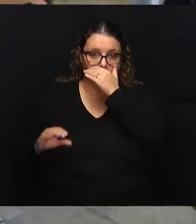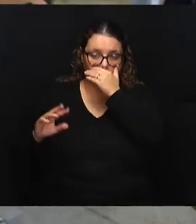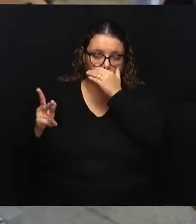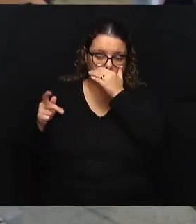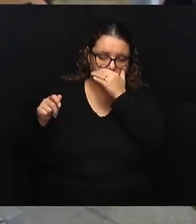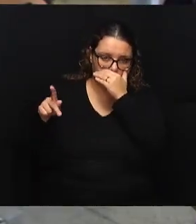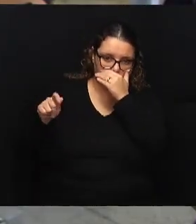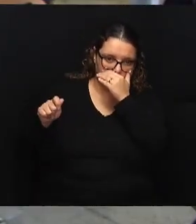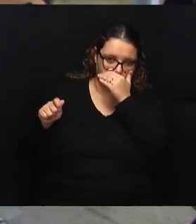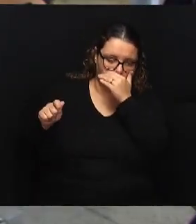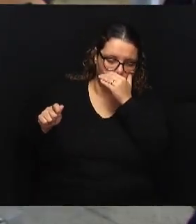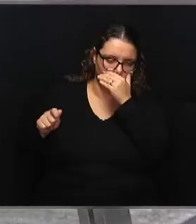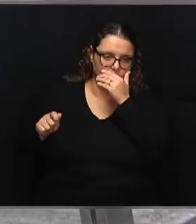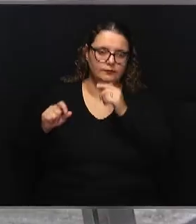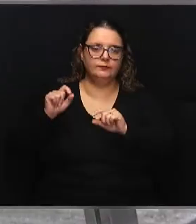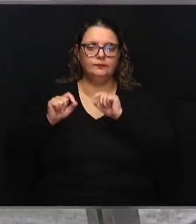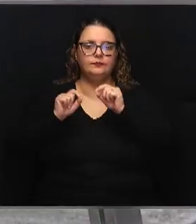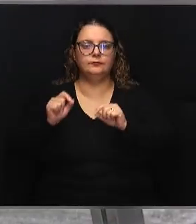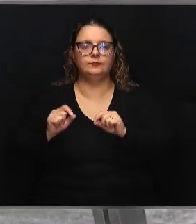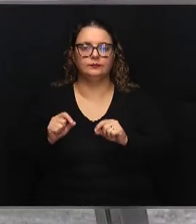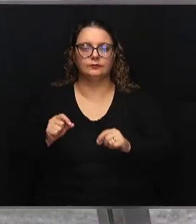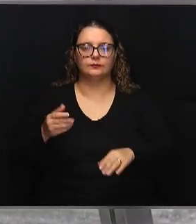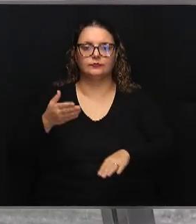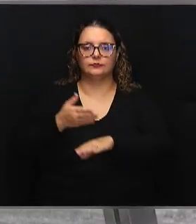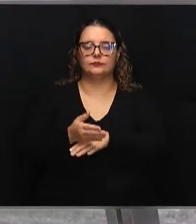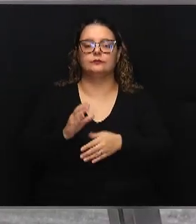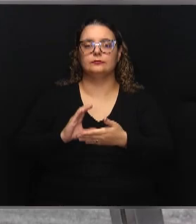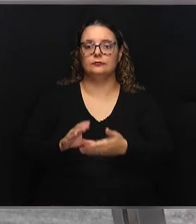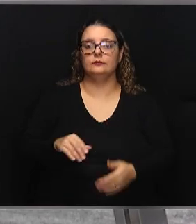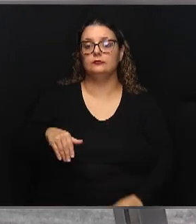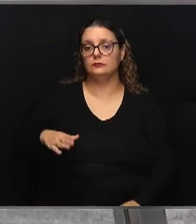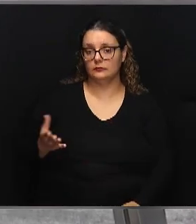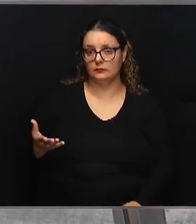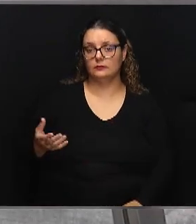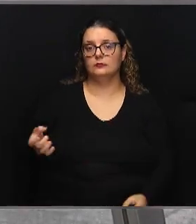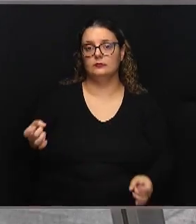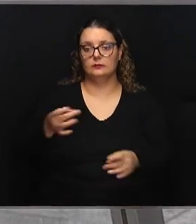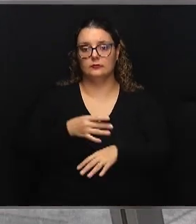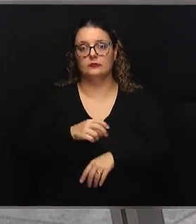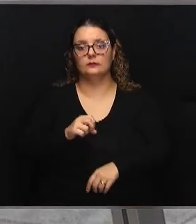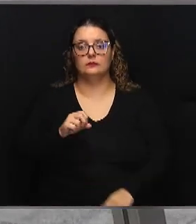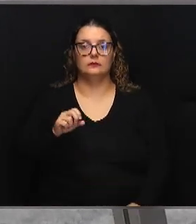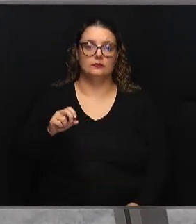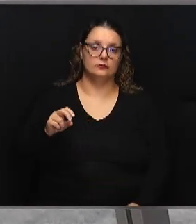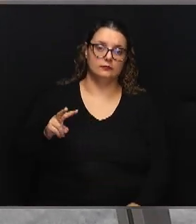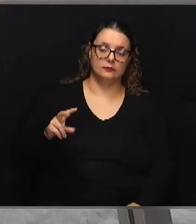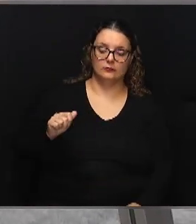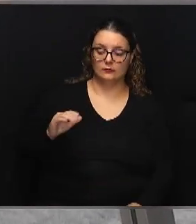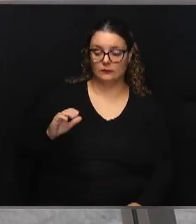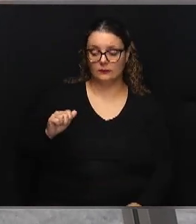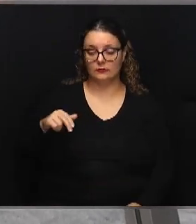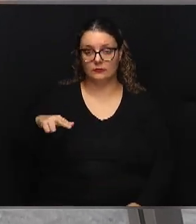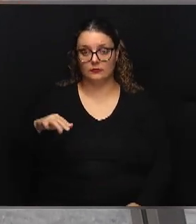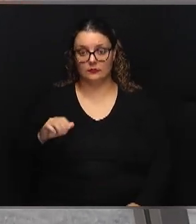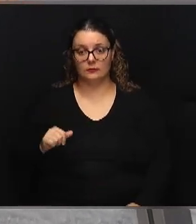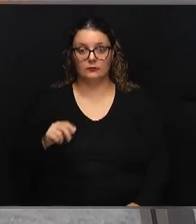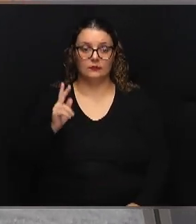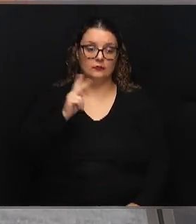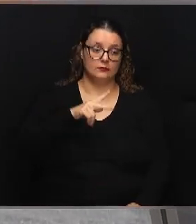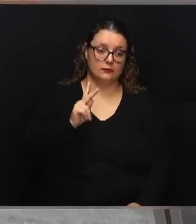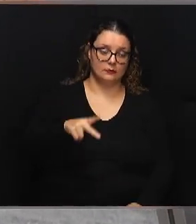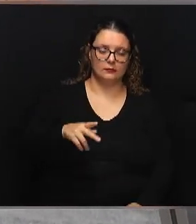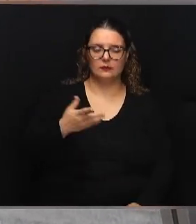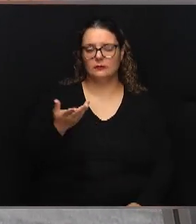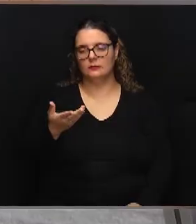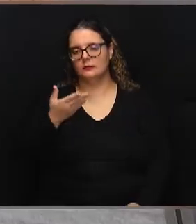pode participar deste Conselho. Mas existe muita vacância, por meio dos pais, às vezes por os professores ou especialistas. A gente quer entender um